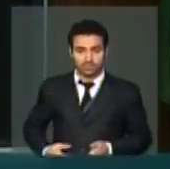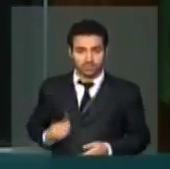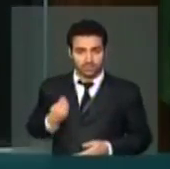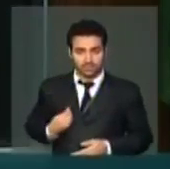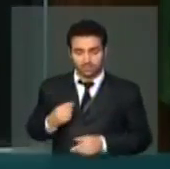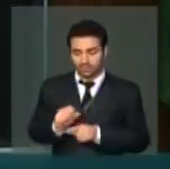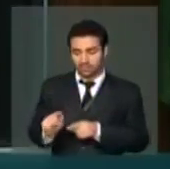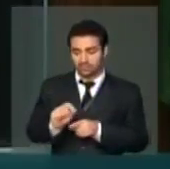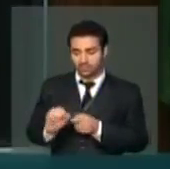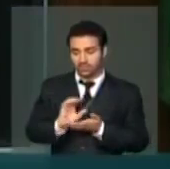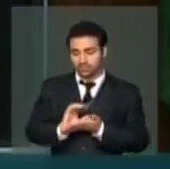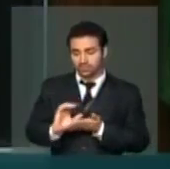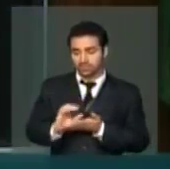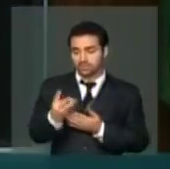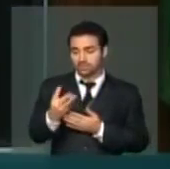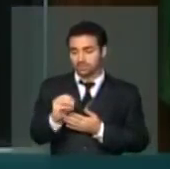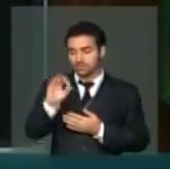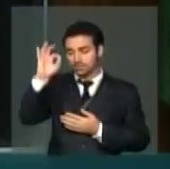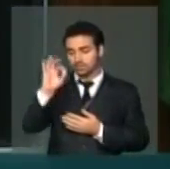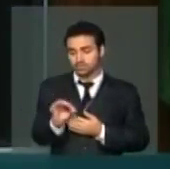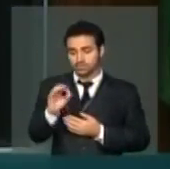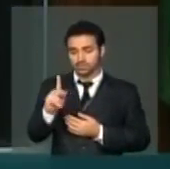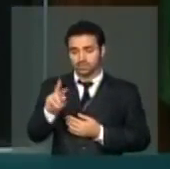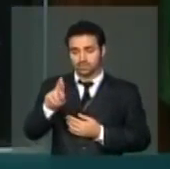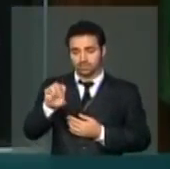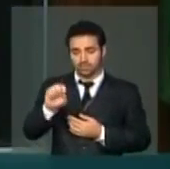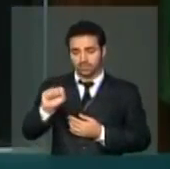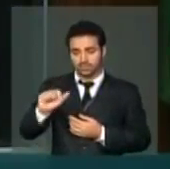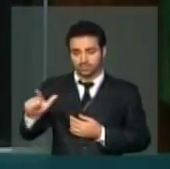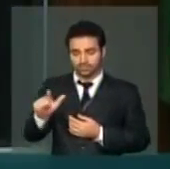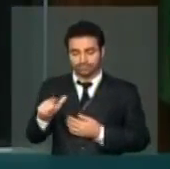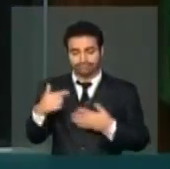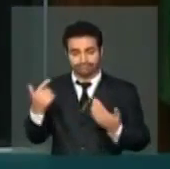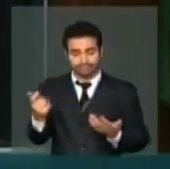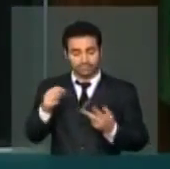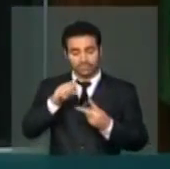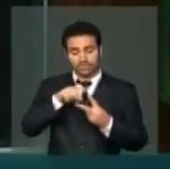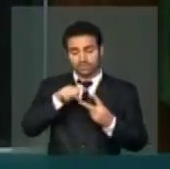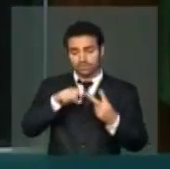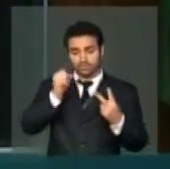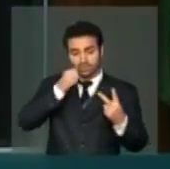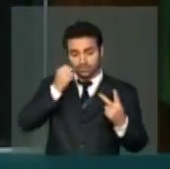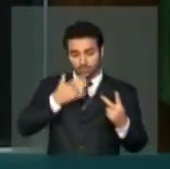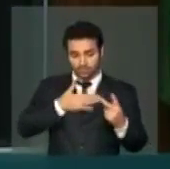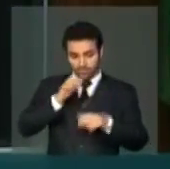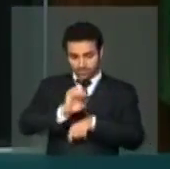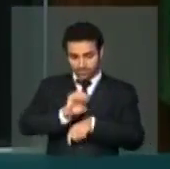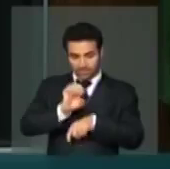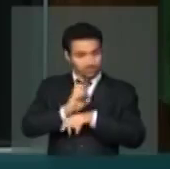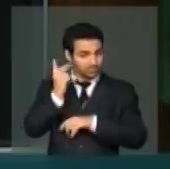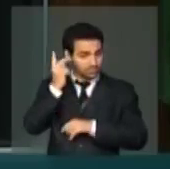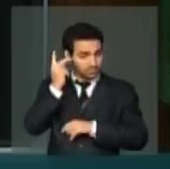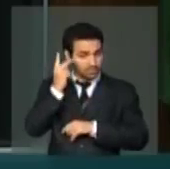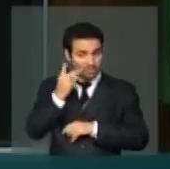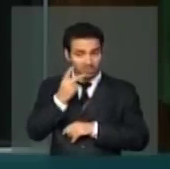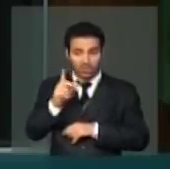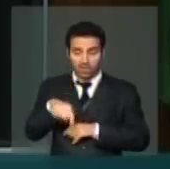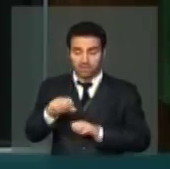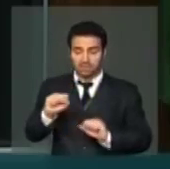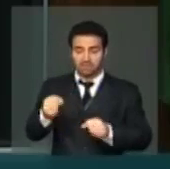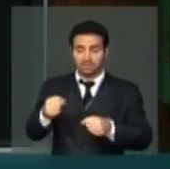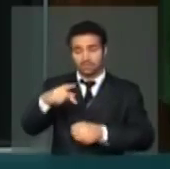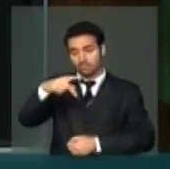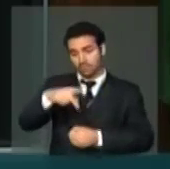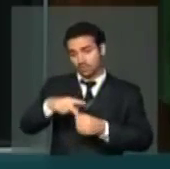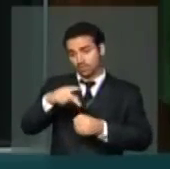investe 30% nos campos do pré-sal. Esses senadores do meu estado dizem que atuam em defesa da Petrobras,